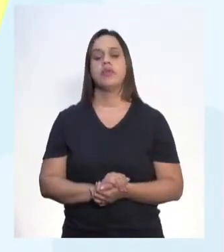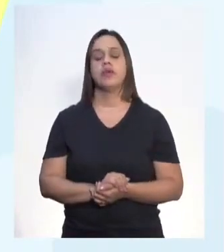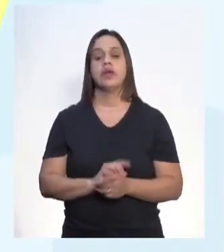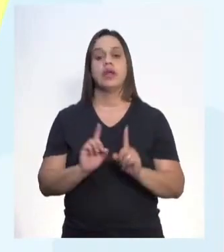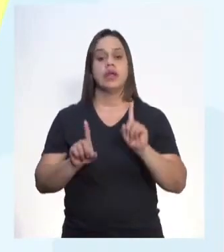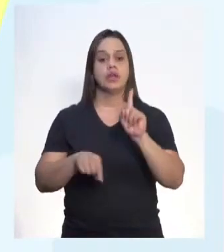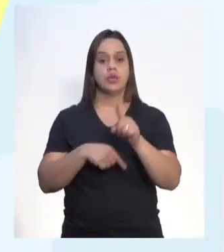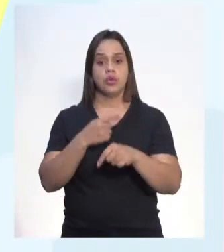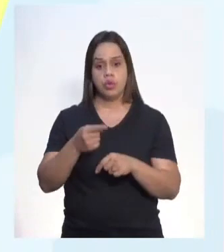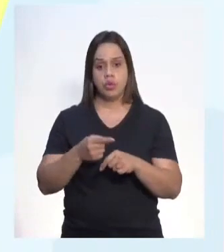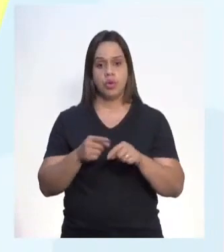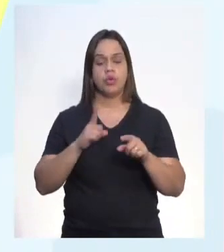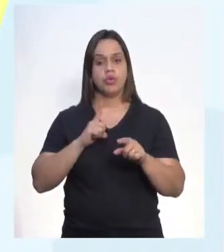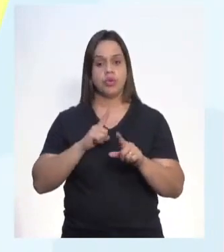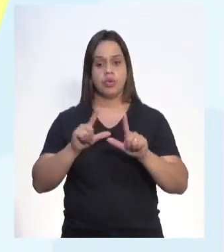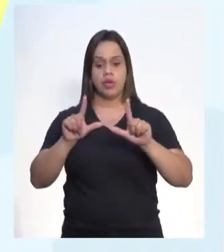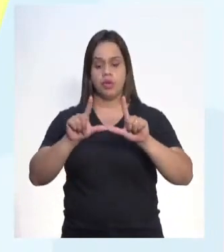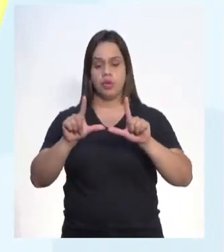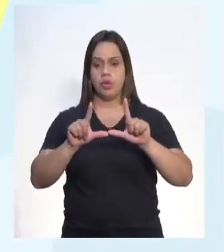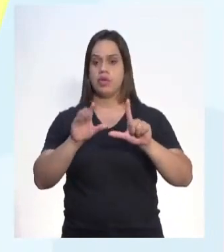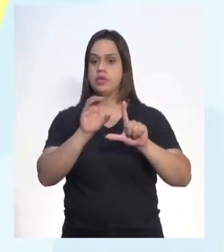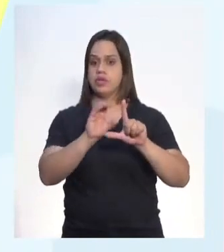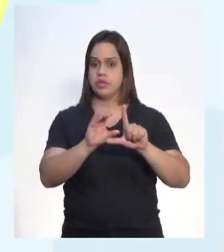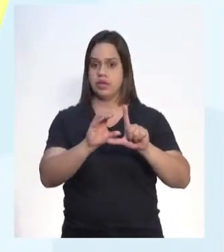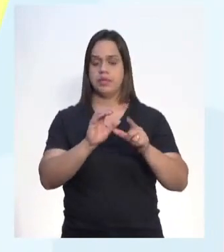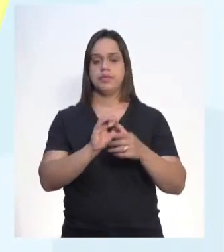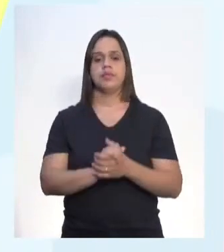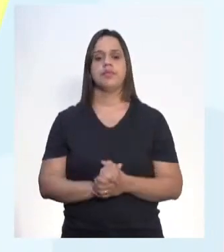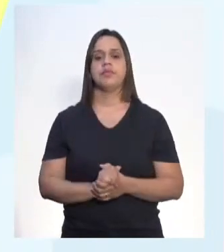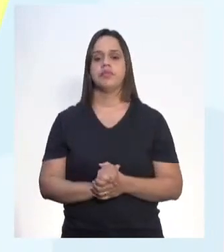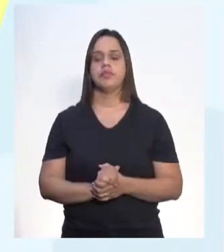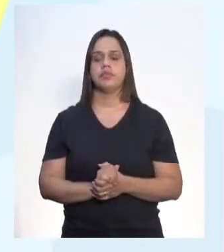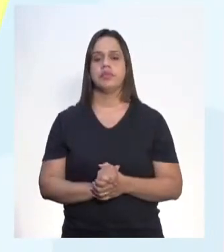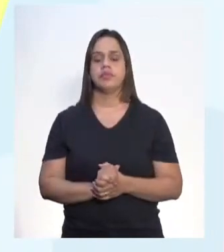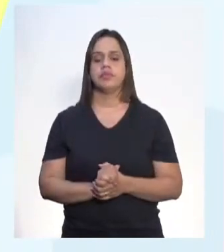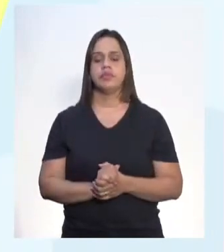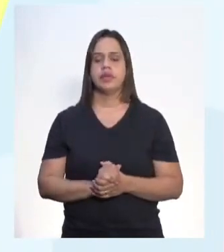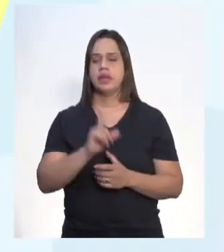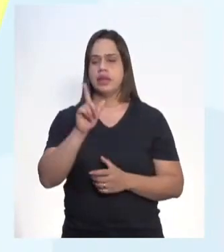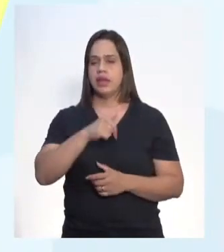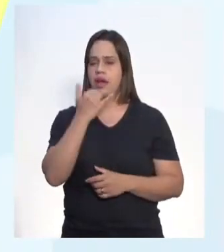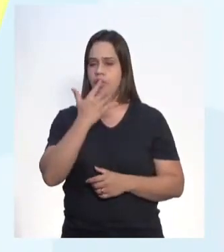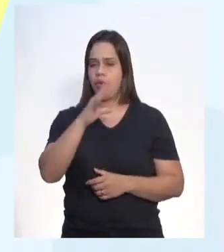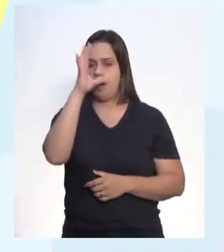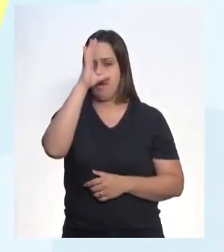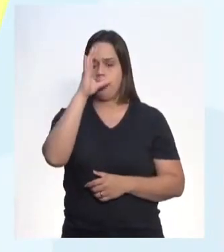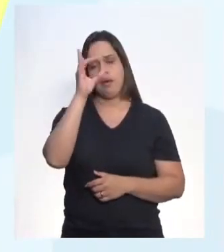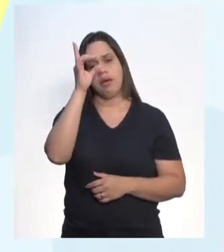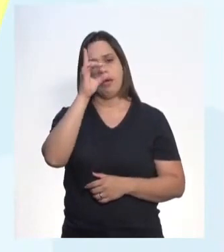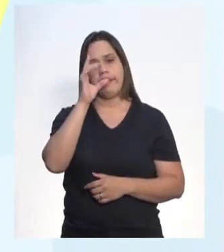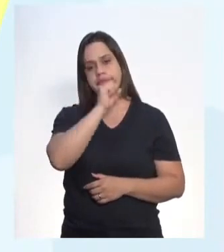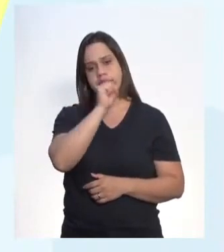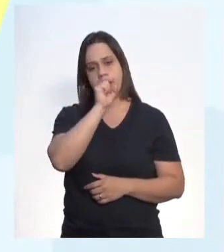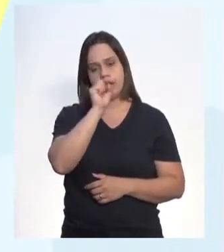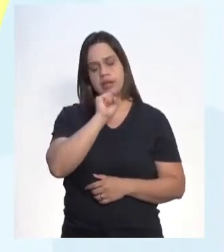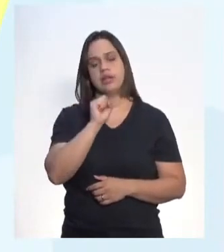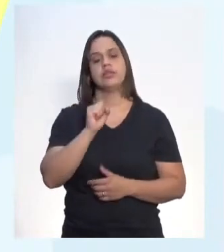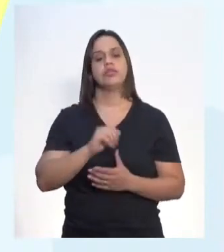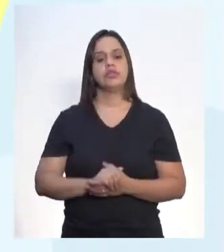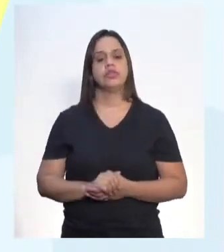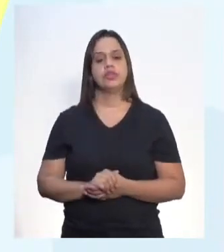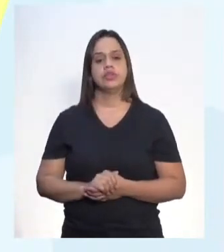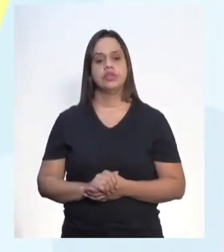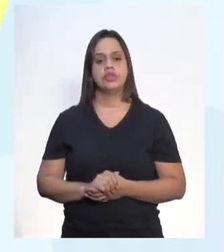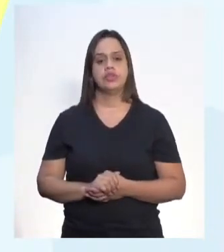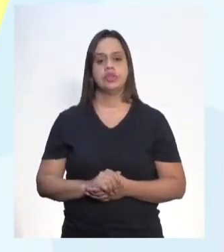outro cateto, a gente chamou de C, esse quadrado mais laranja, do